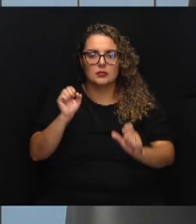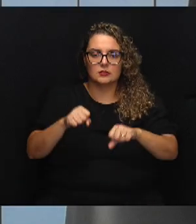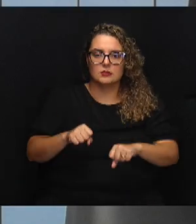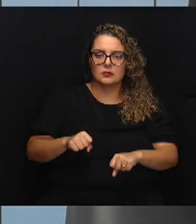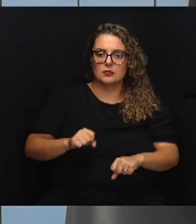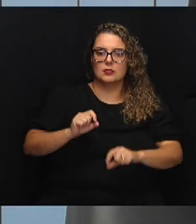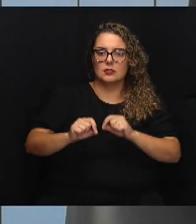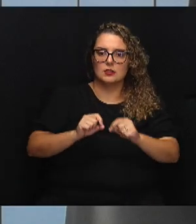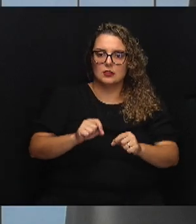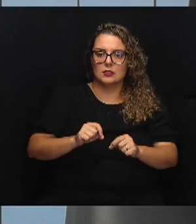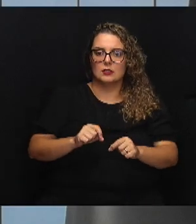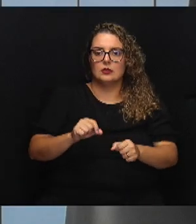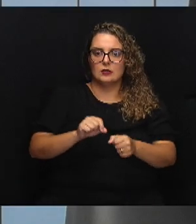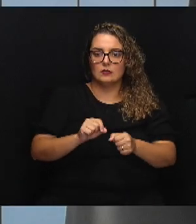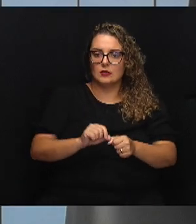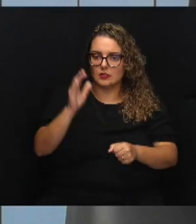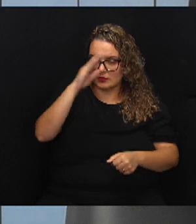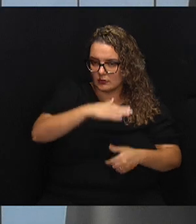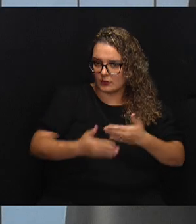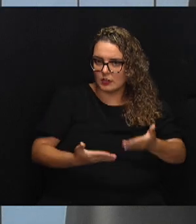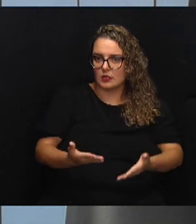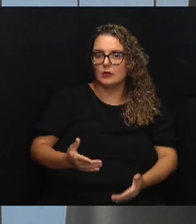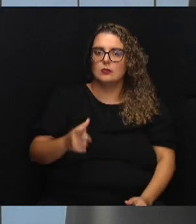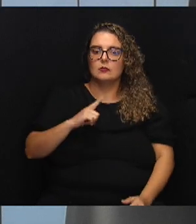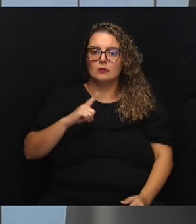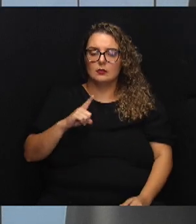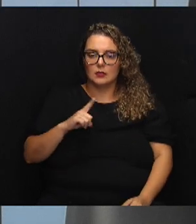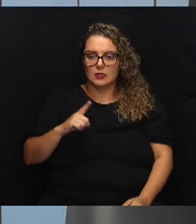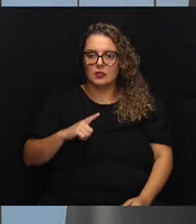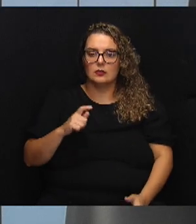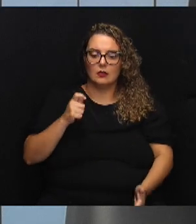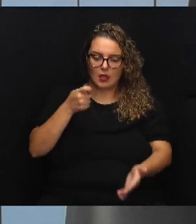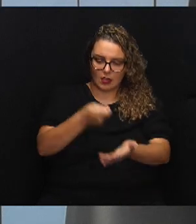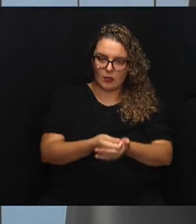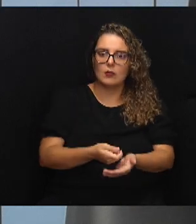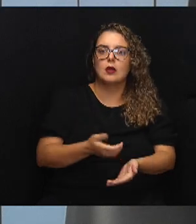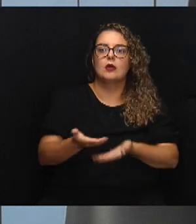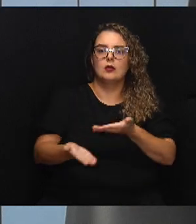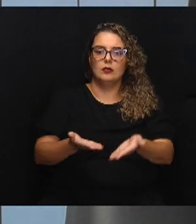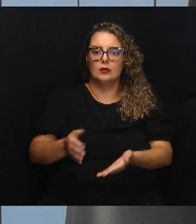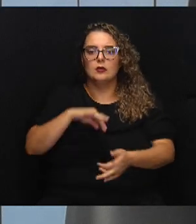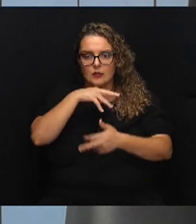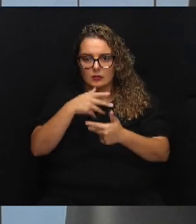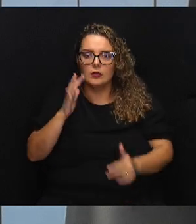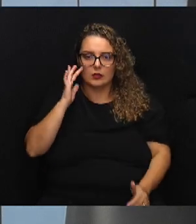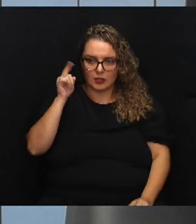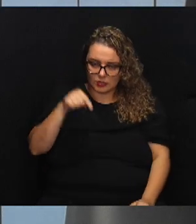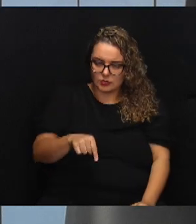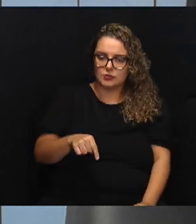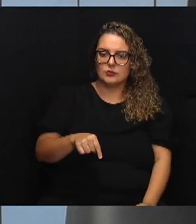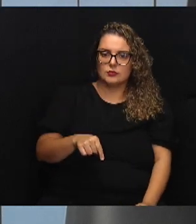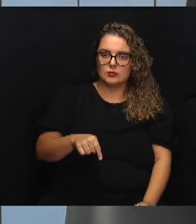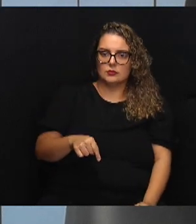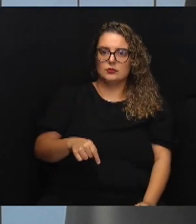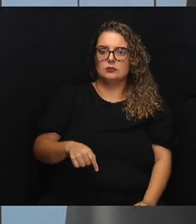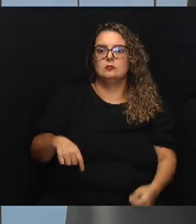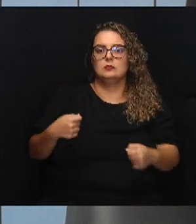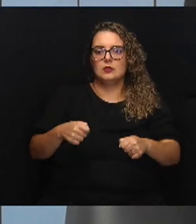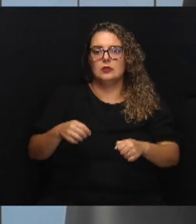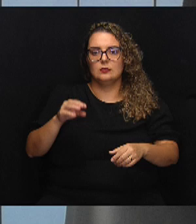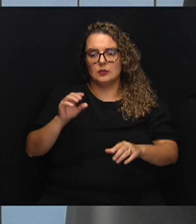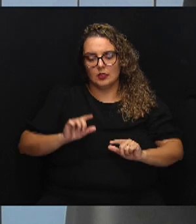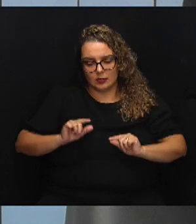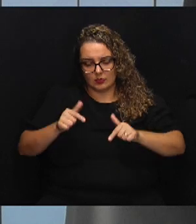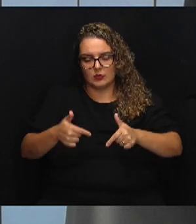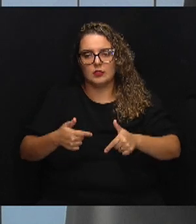cometeu a penalidade, quem fez os maus tratos, tem que arcar com o tratamento do animal. Acho que isso a gente devia lutar para que